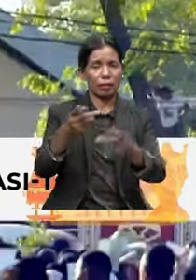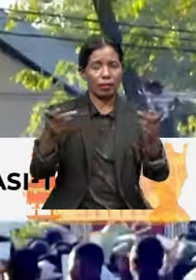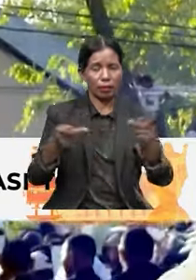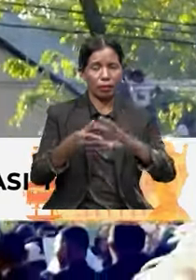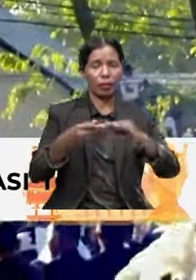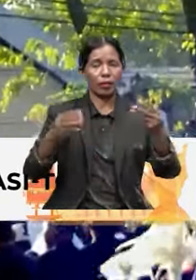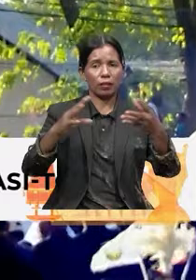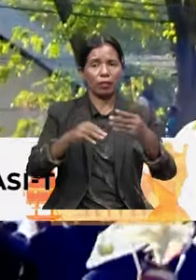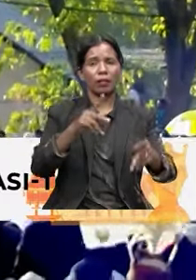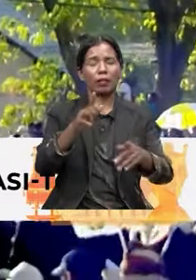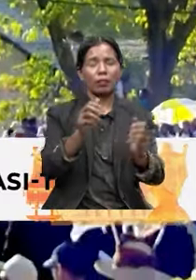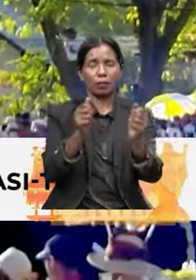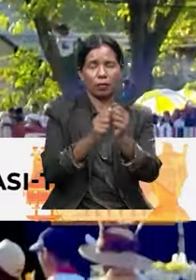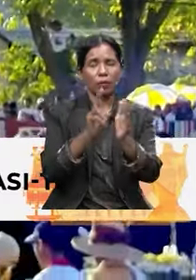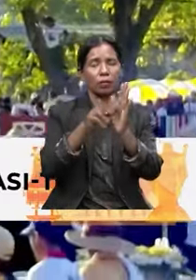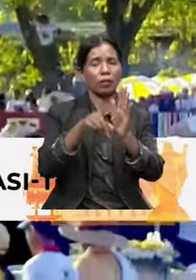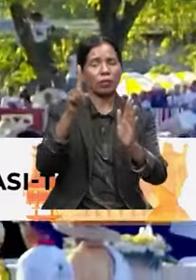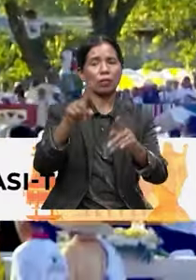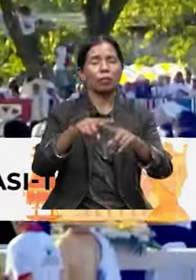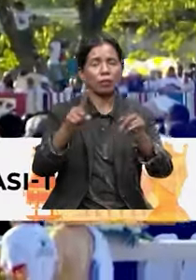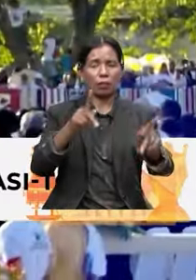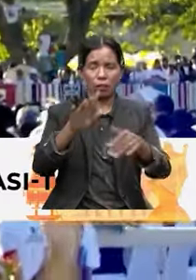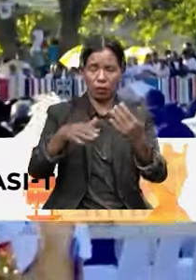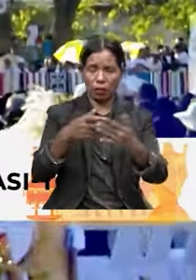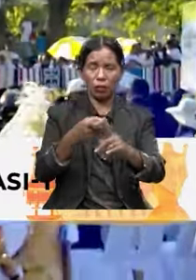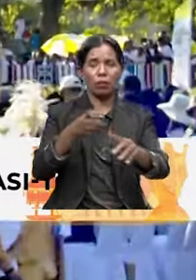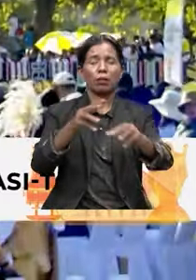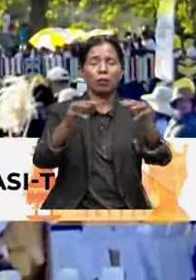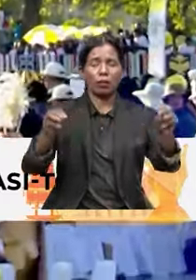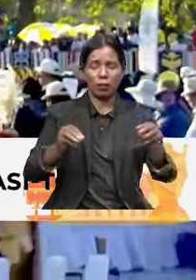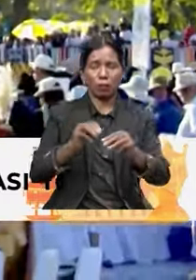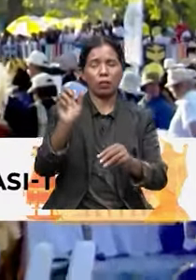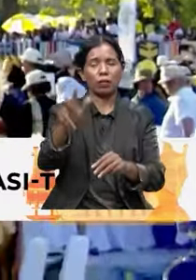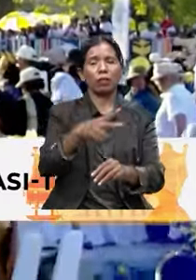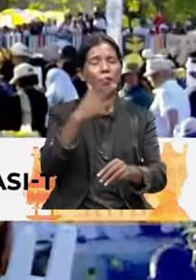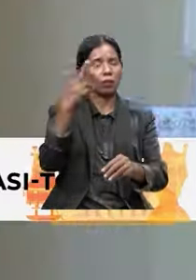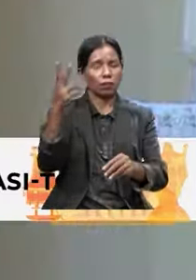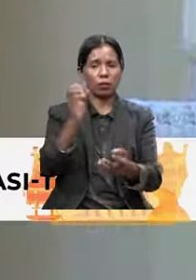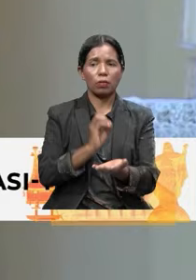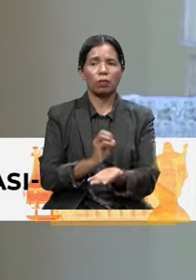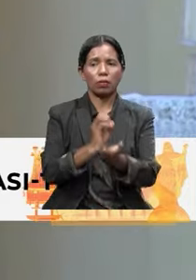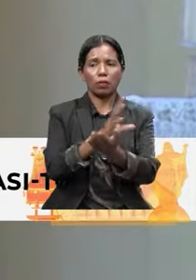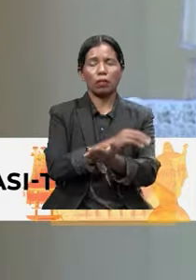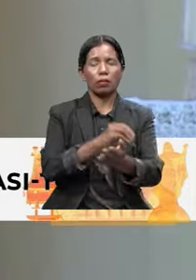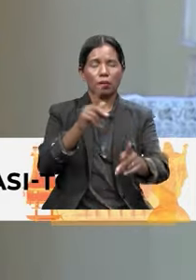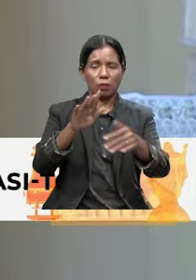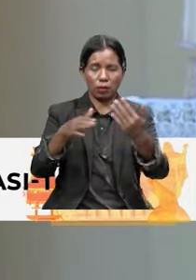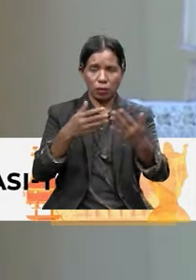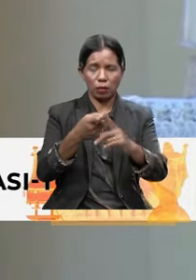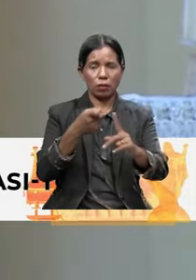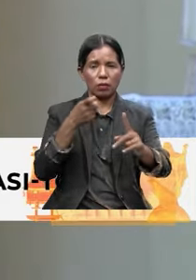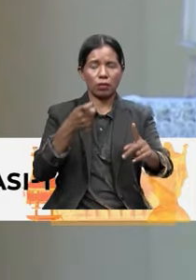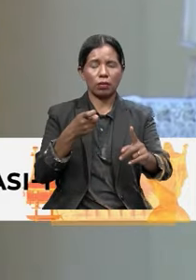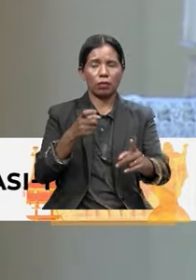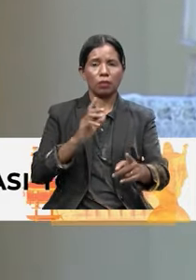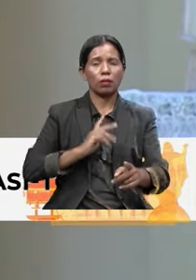la durante ora si dobalun, mai be peregrino sira husi municipio San Lorenzo no Raiua, homos peregrino sira mai husi